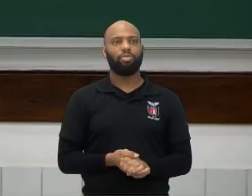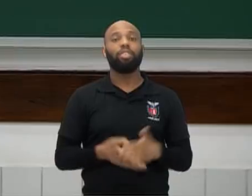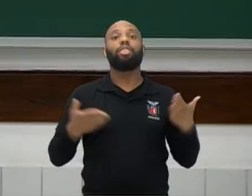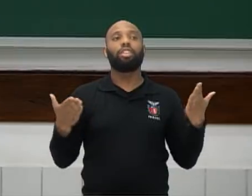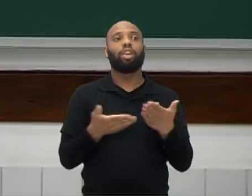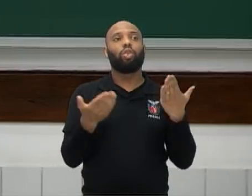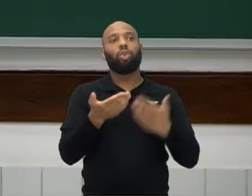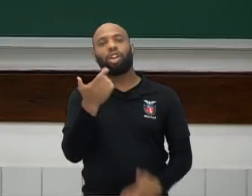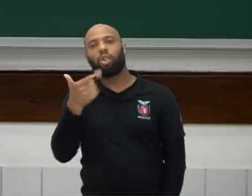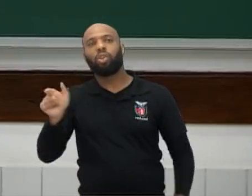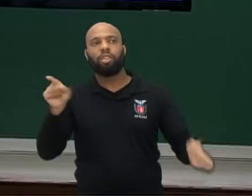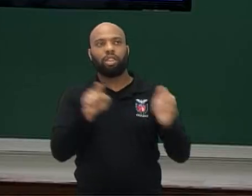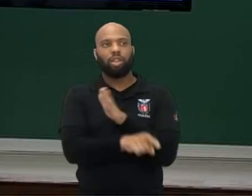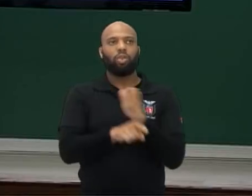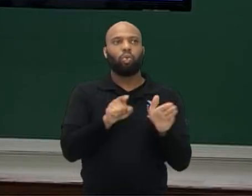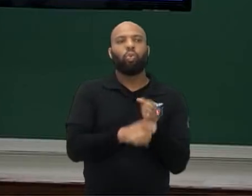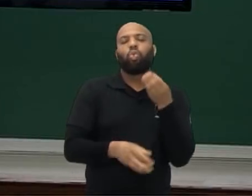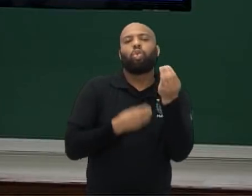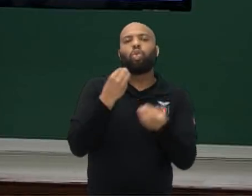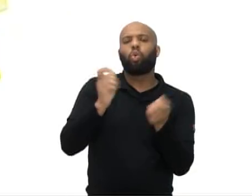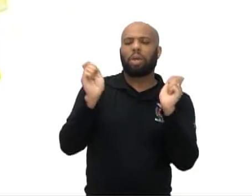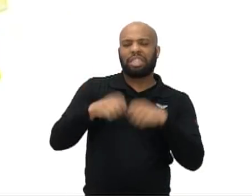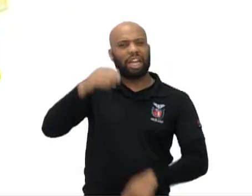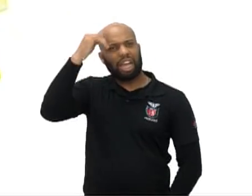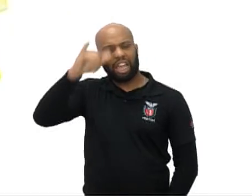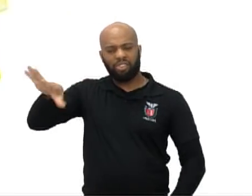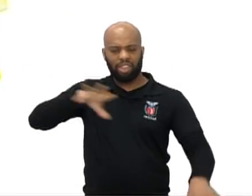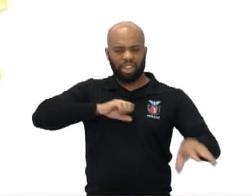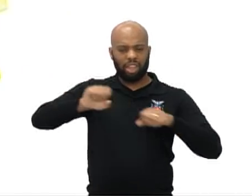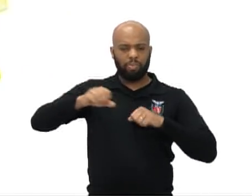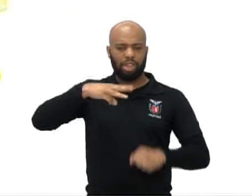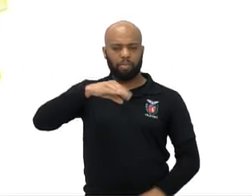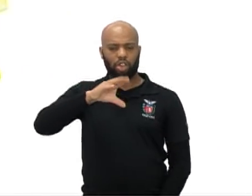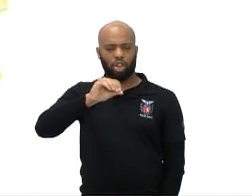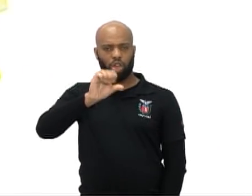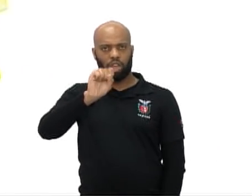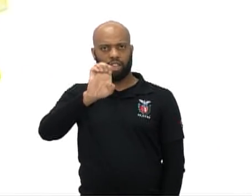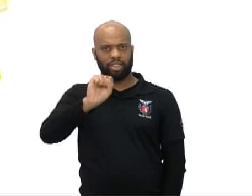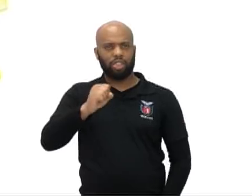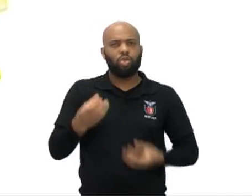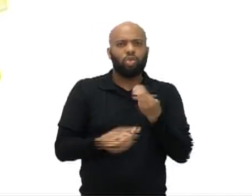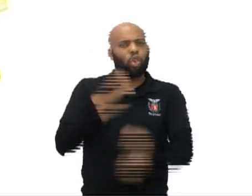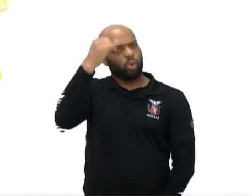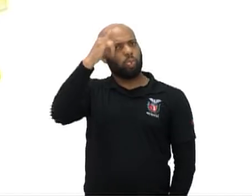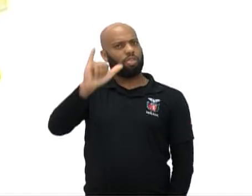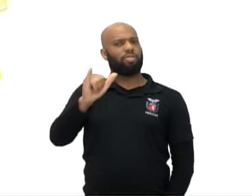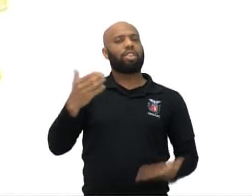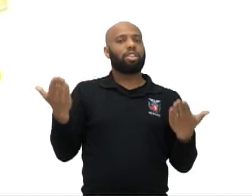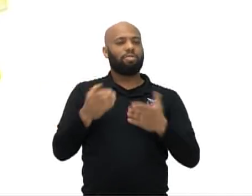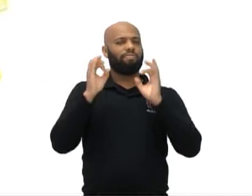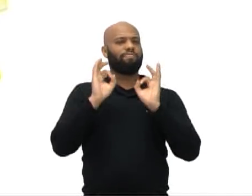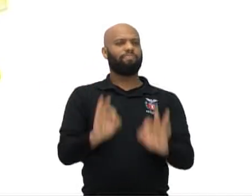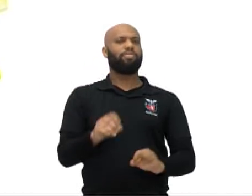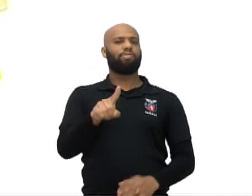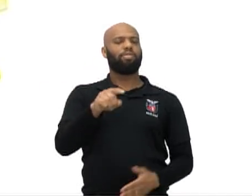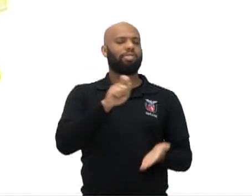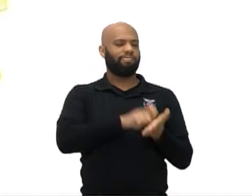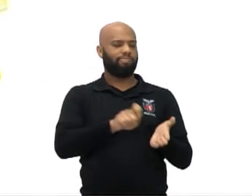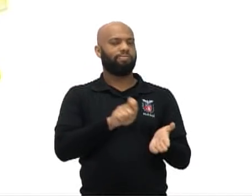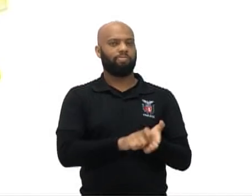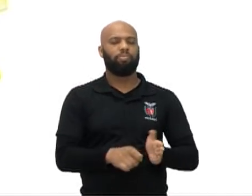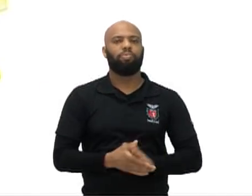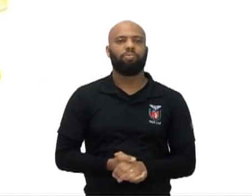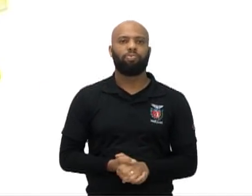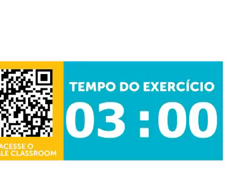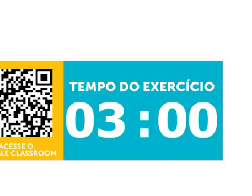Mais uma vez aquela questãozinha então, pessoal, como podemos prevenir as micoses? Para você ter certeza que você gravou.